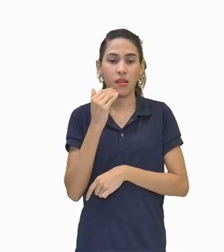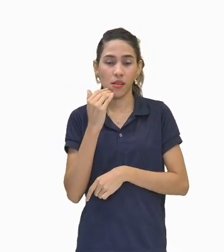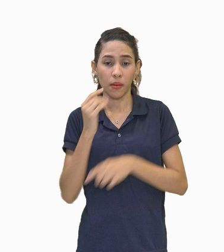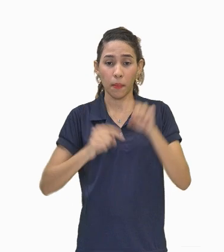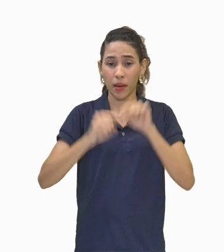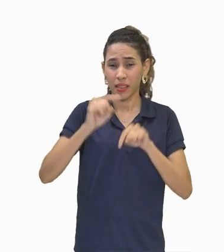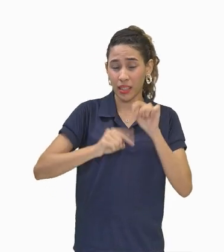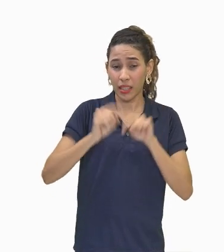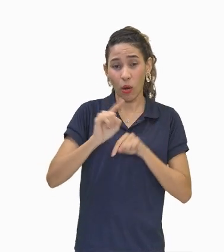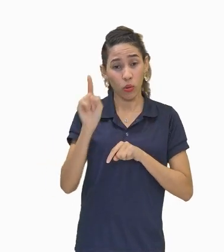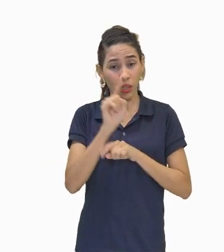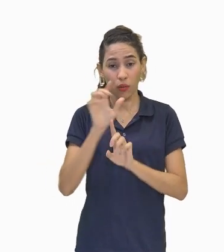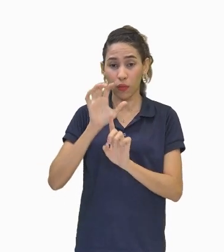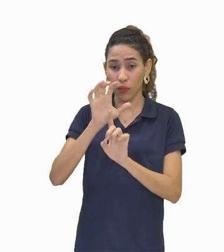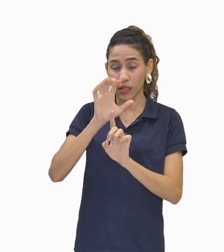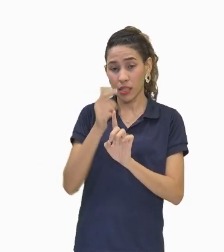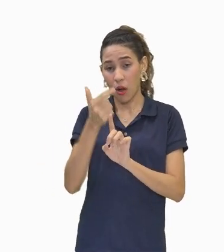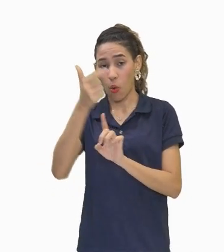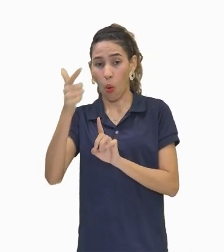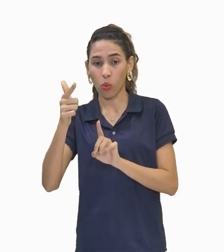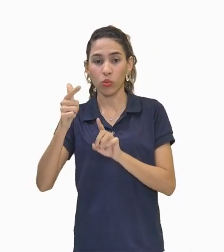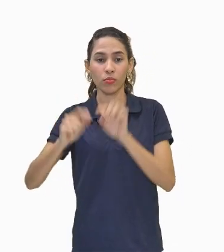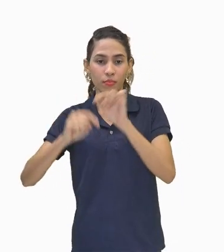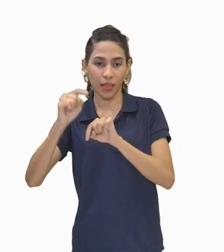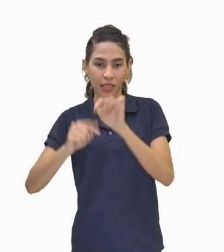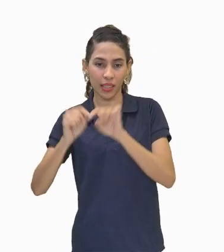quando isso é a vantagem de